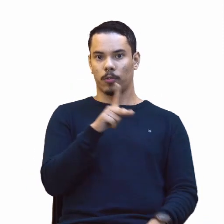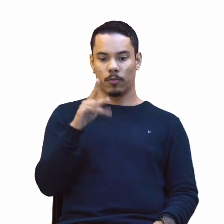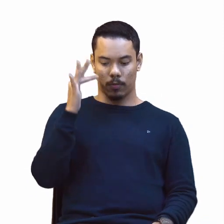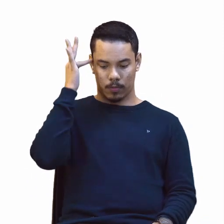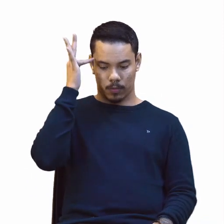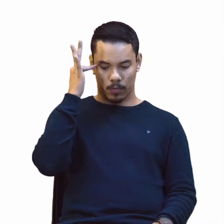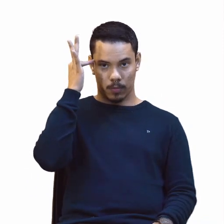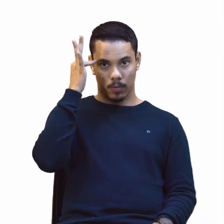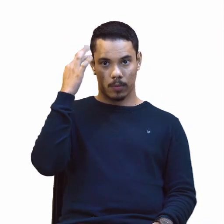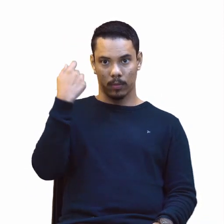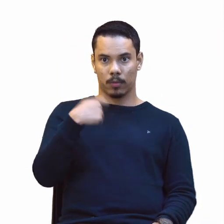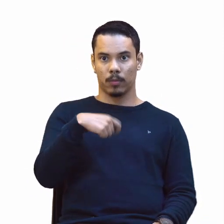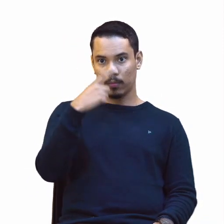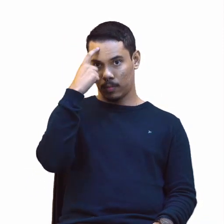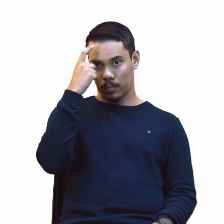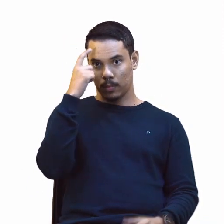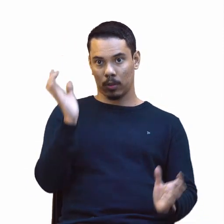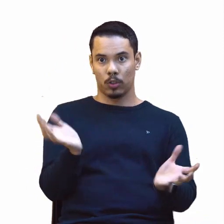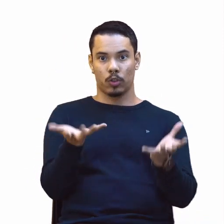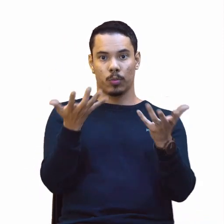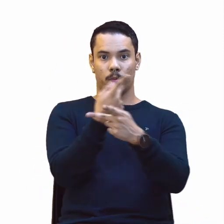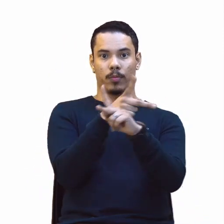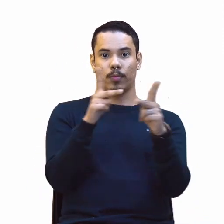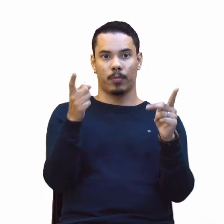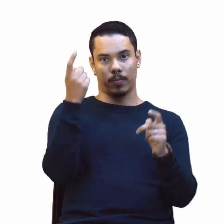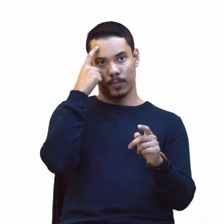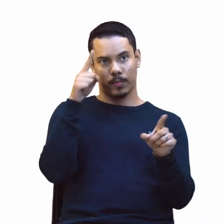em suas aulas. Ok?